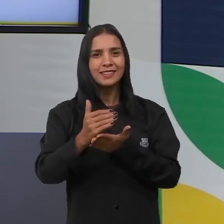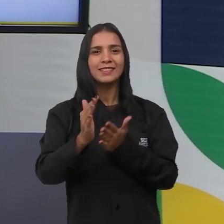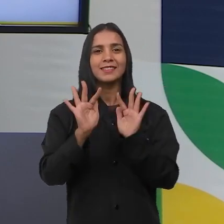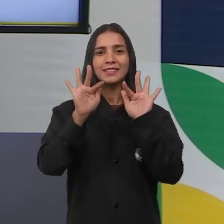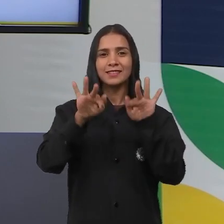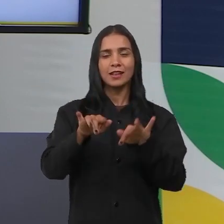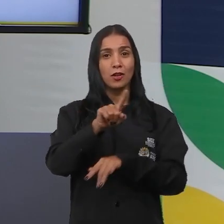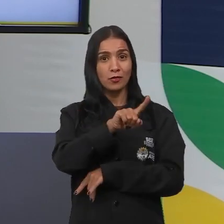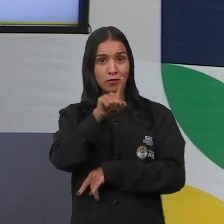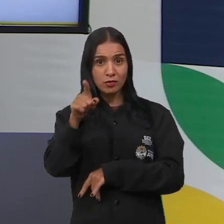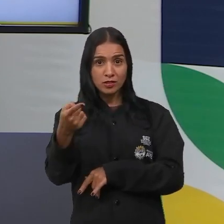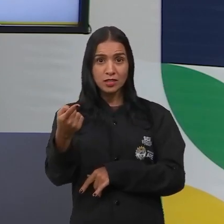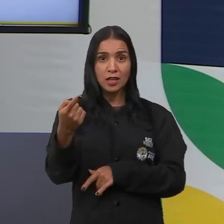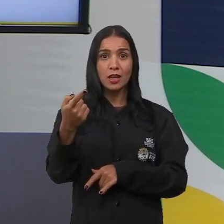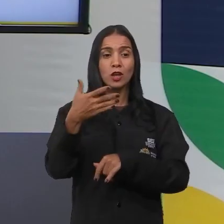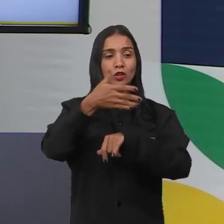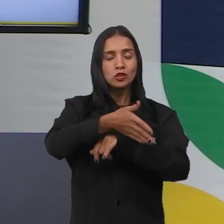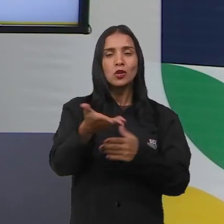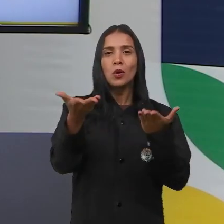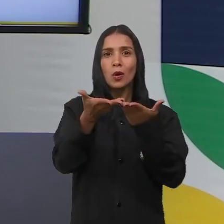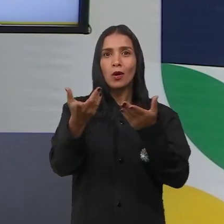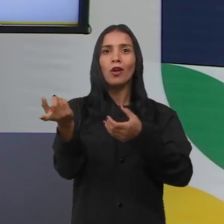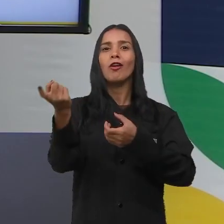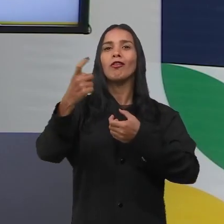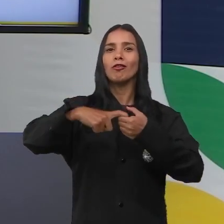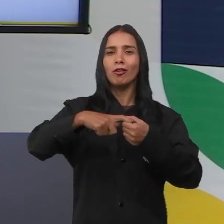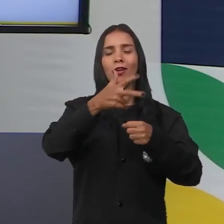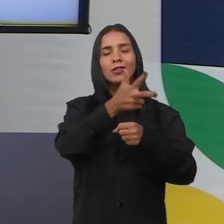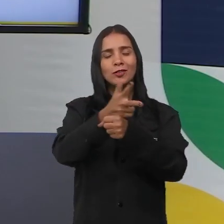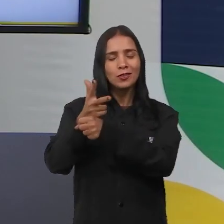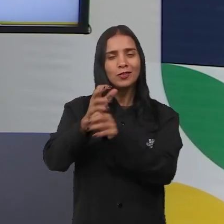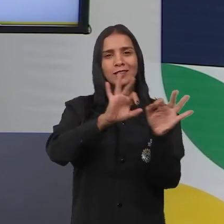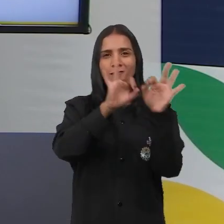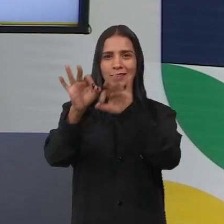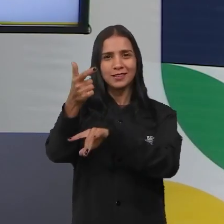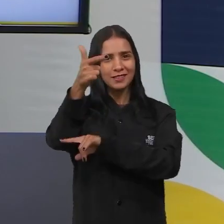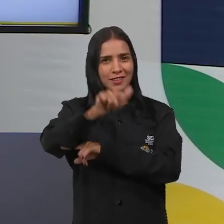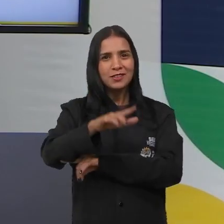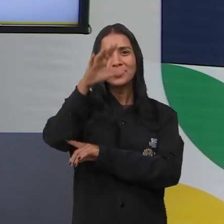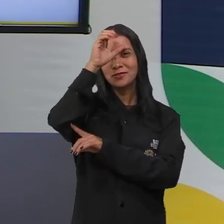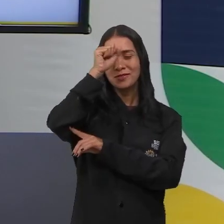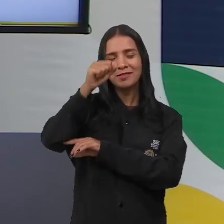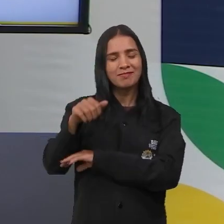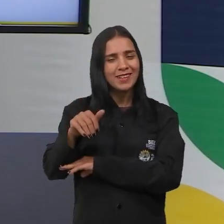de chegar, volta ao vídeo e assiste novamente para poder aprender